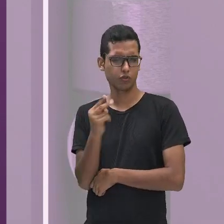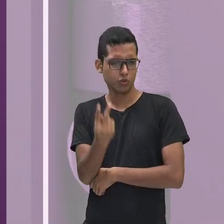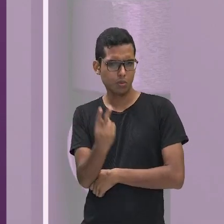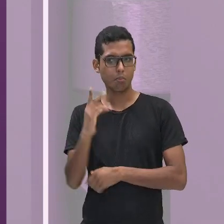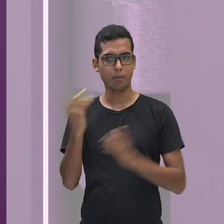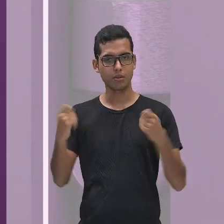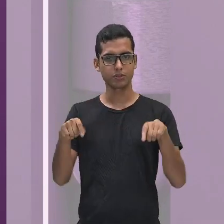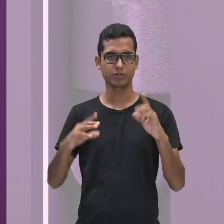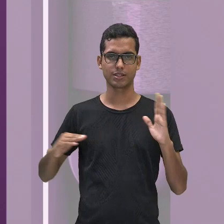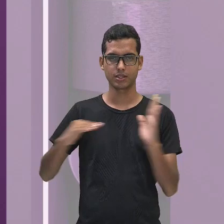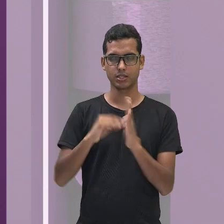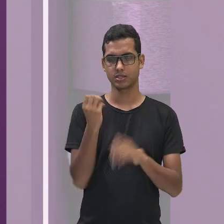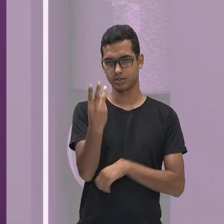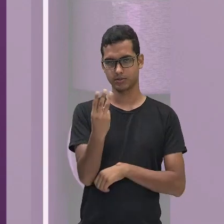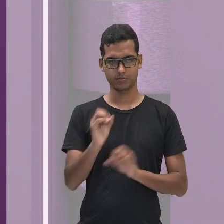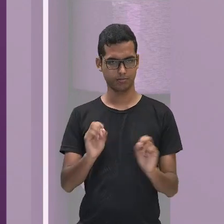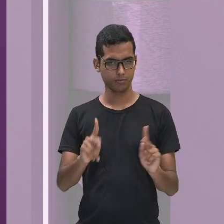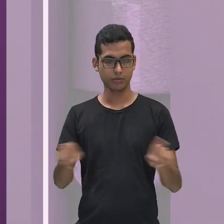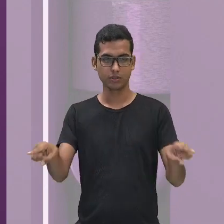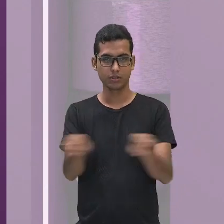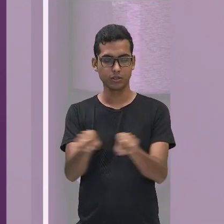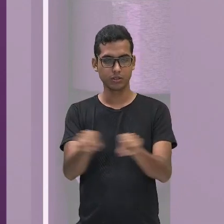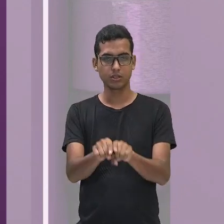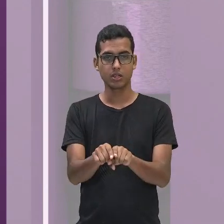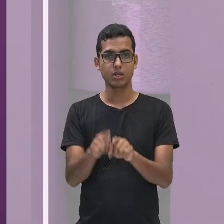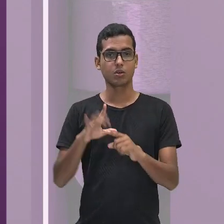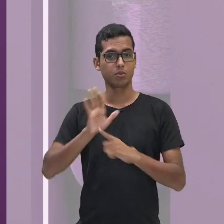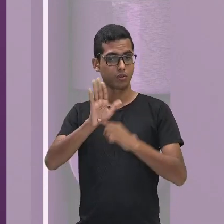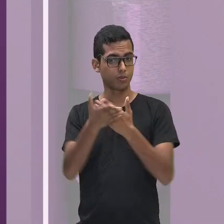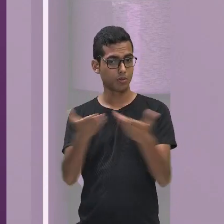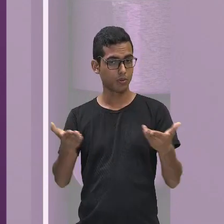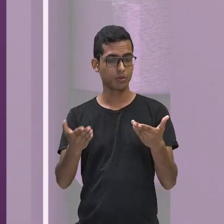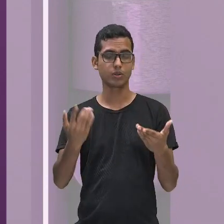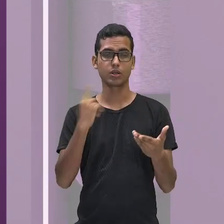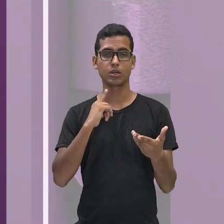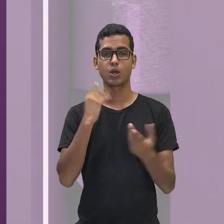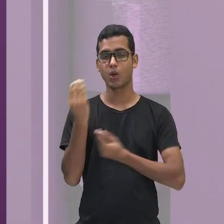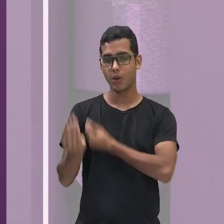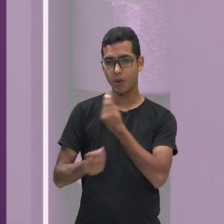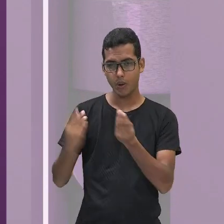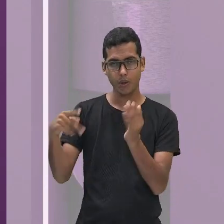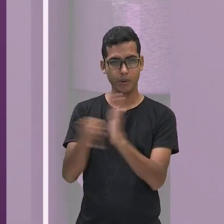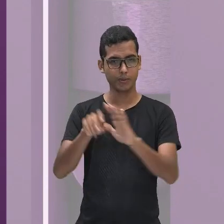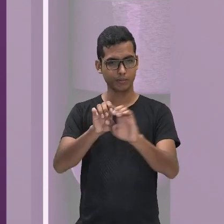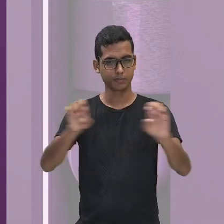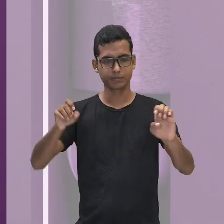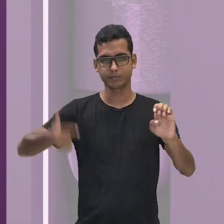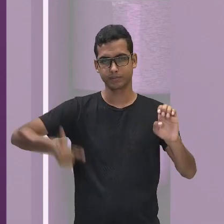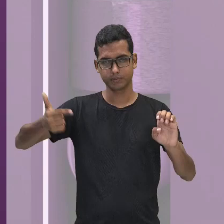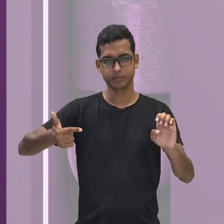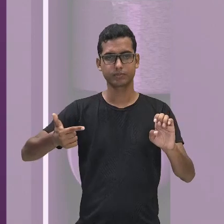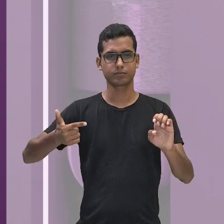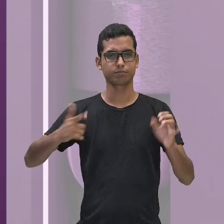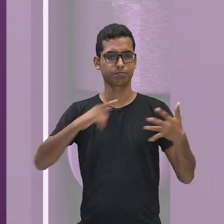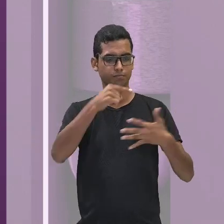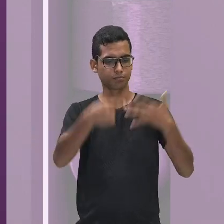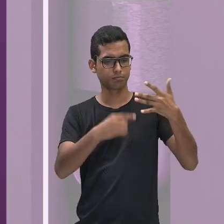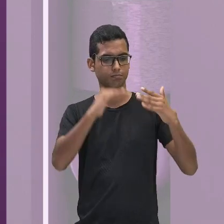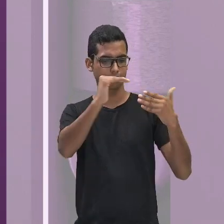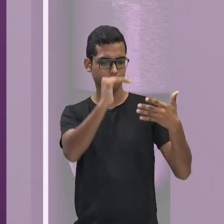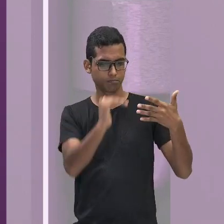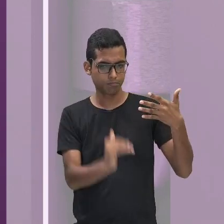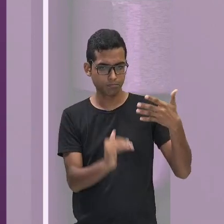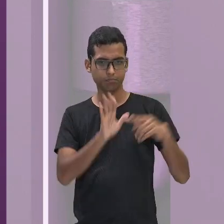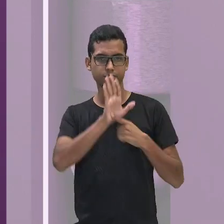nossa solução, tá bom? E aí agora eu estou te mostrando como é que chega o resultado aí da equação do segundo grau, com todas as etapas mostradas